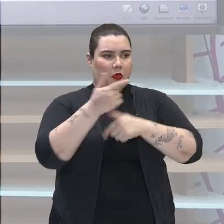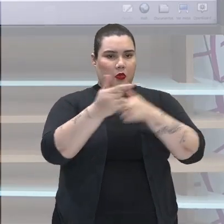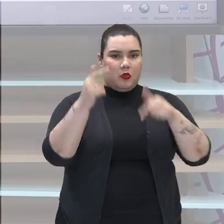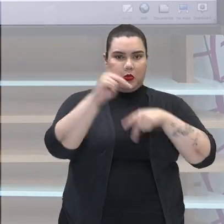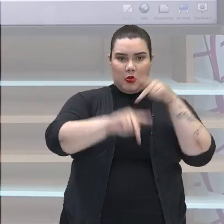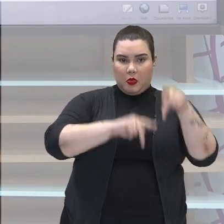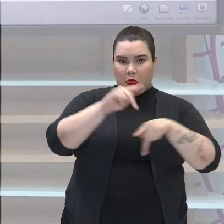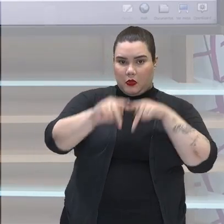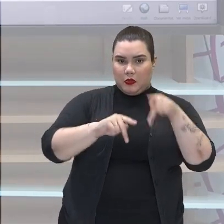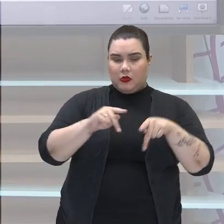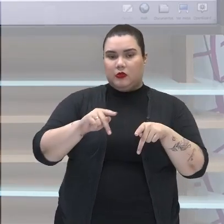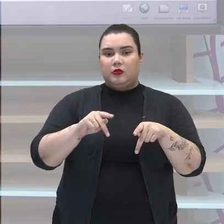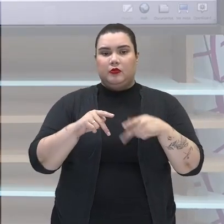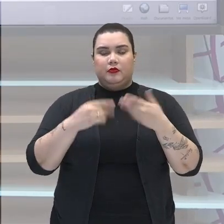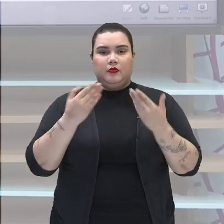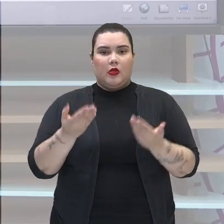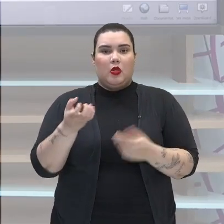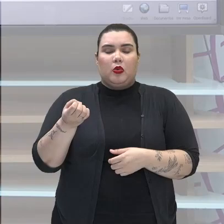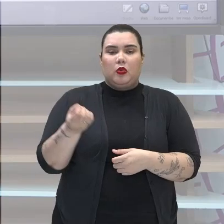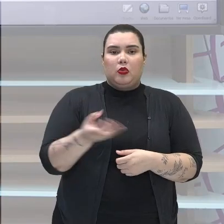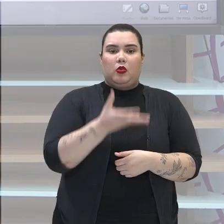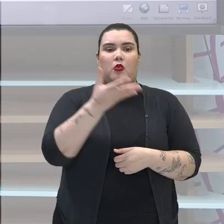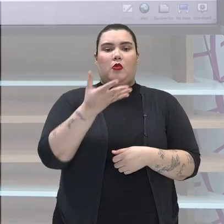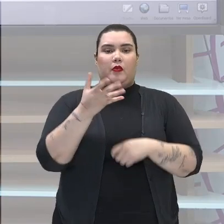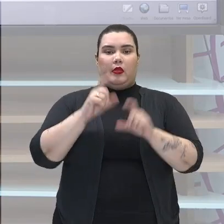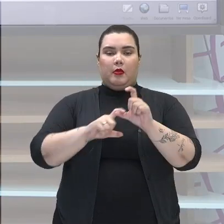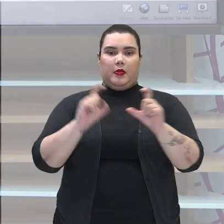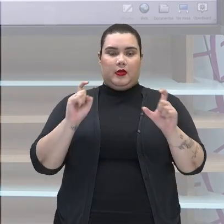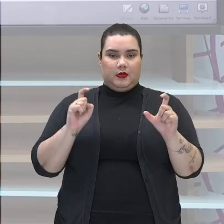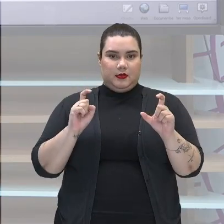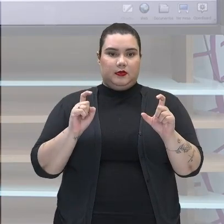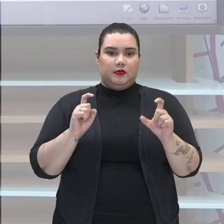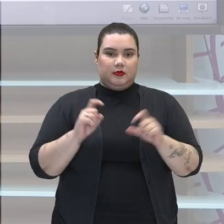nações que são recém, né, independentes.